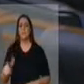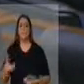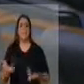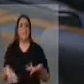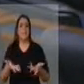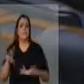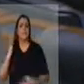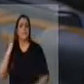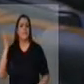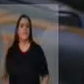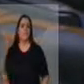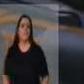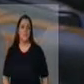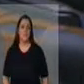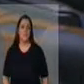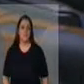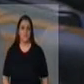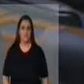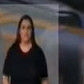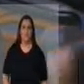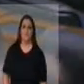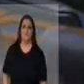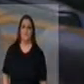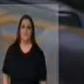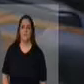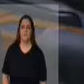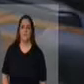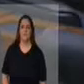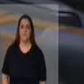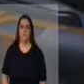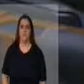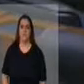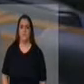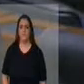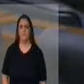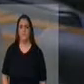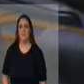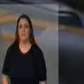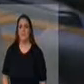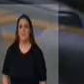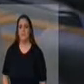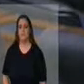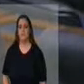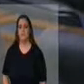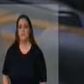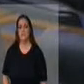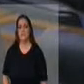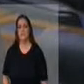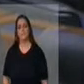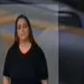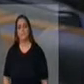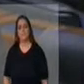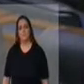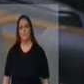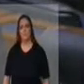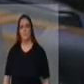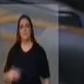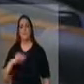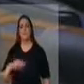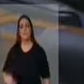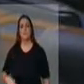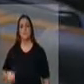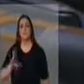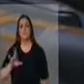brasileiros e brasileiras. E aí eu digo isso porque, mesmo com todos os investimentos, e certamente o ministro Ricardo Barros, o